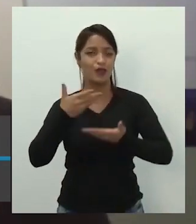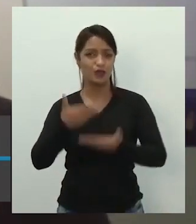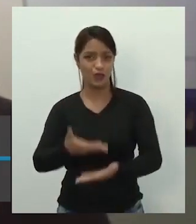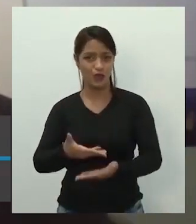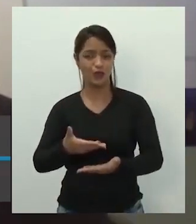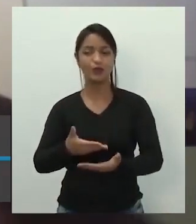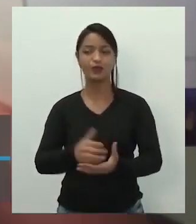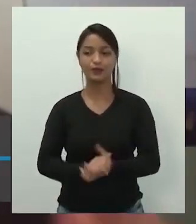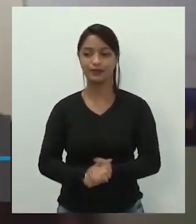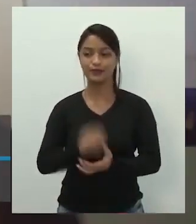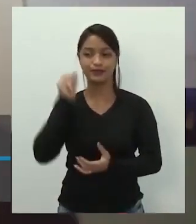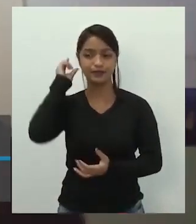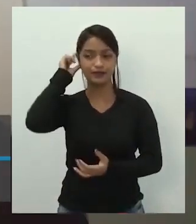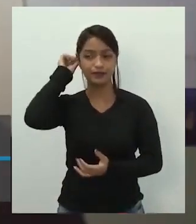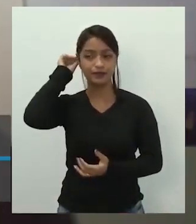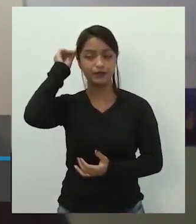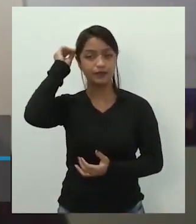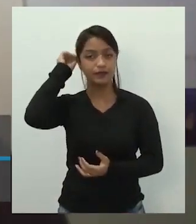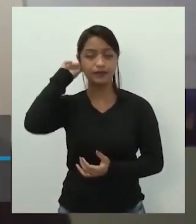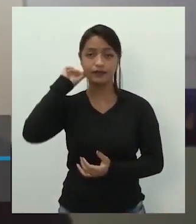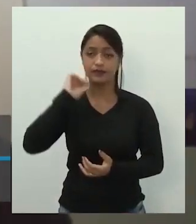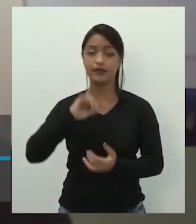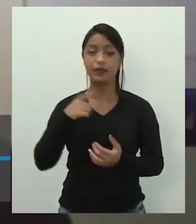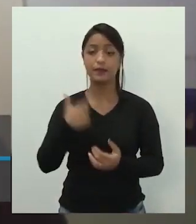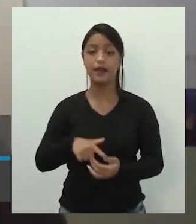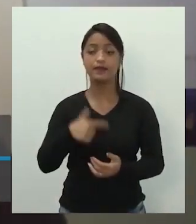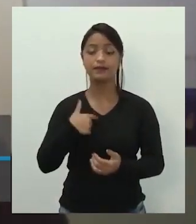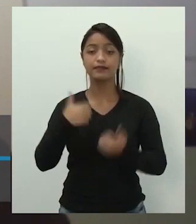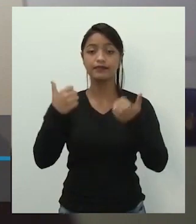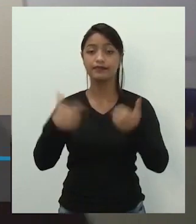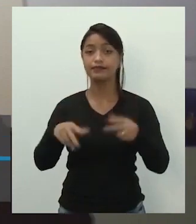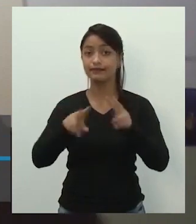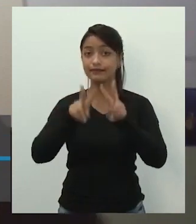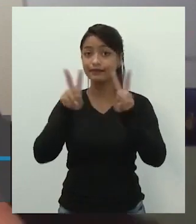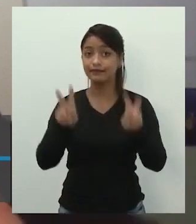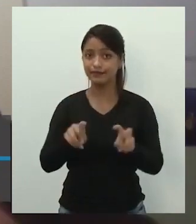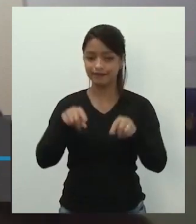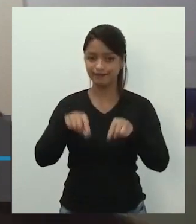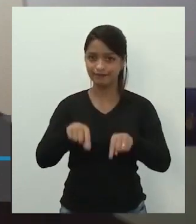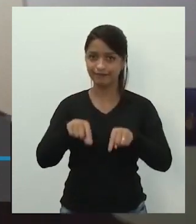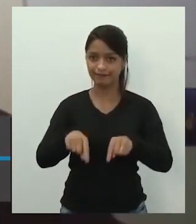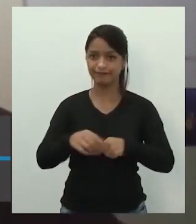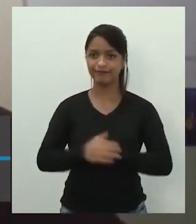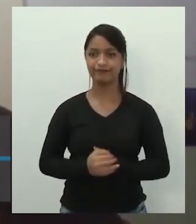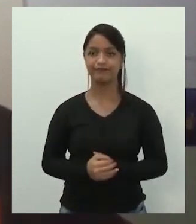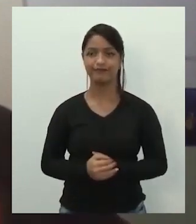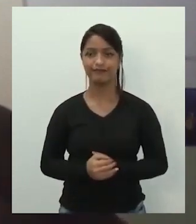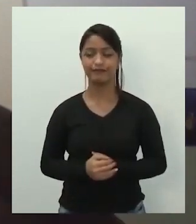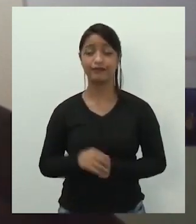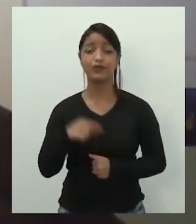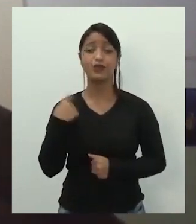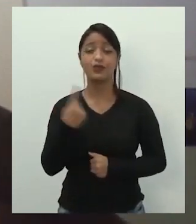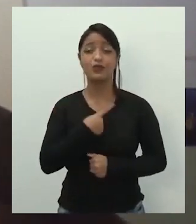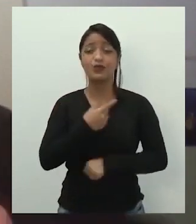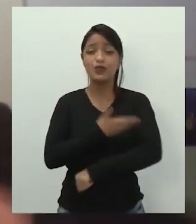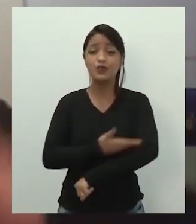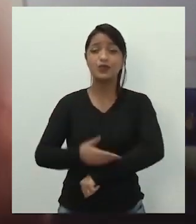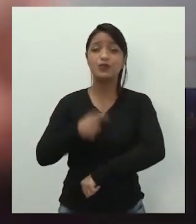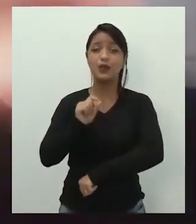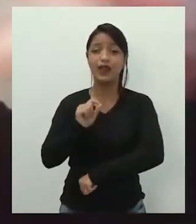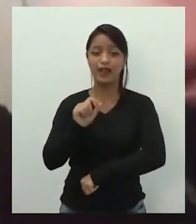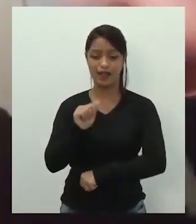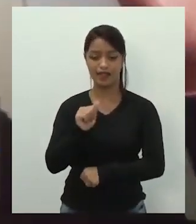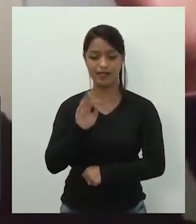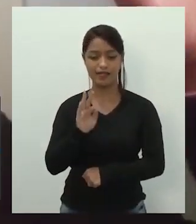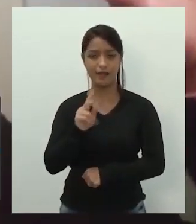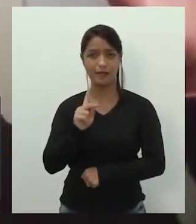rede e falarmos sobre essa atividade, né? A gente já costuma ver a TPC nosso pequenininho, agora a gente está